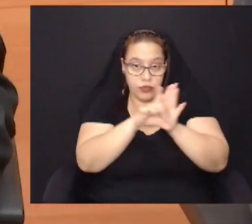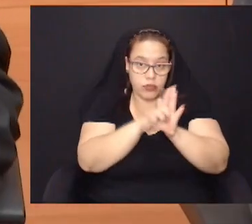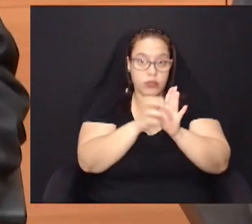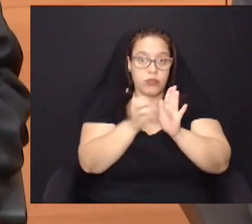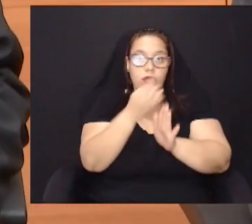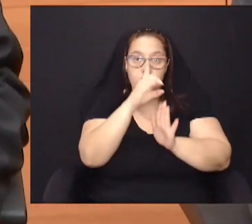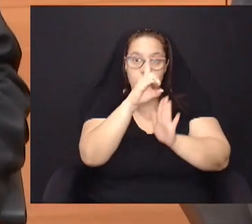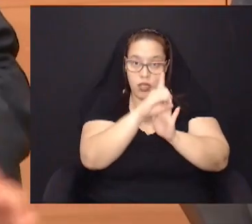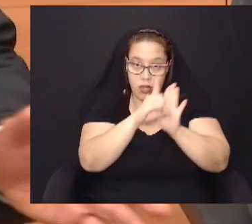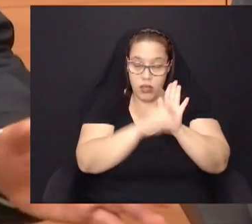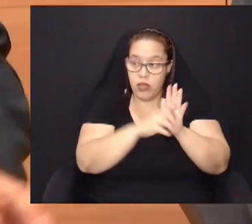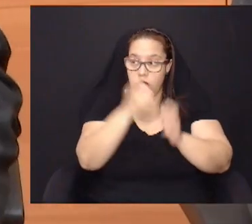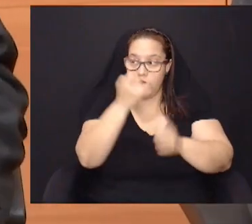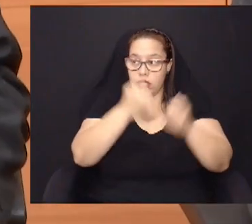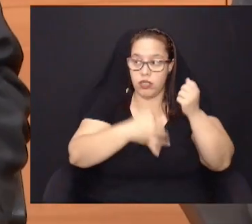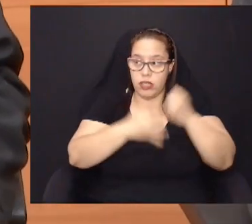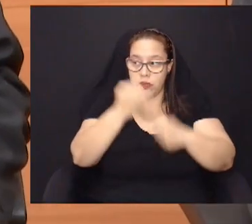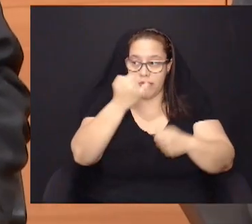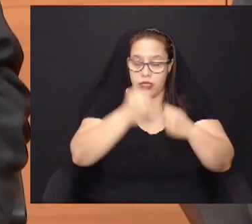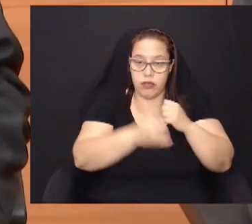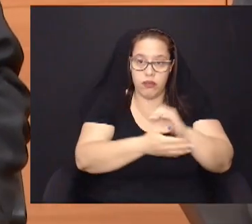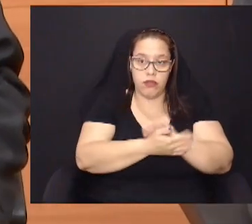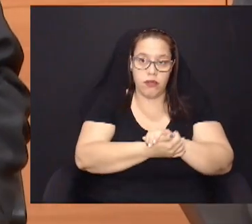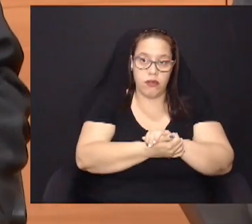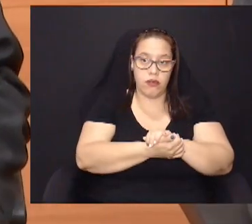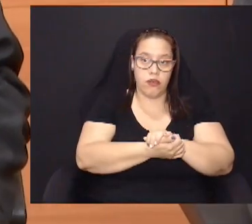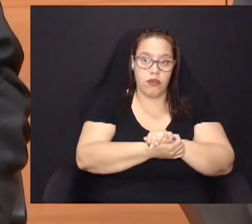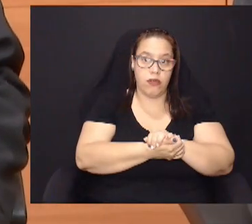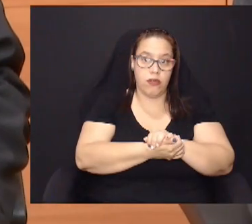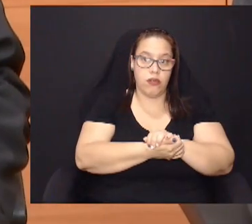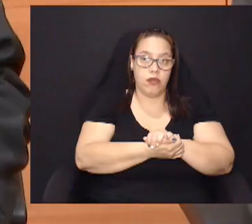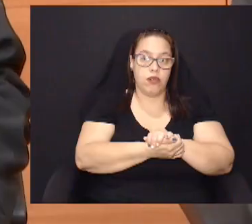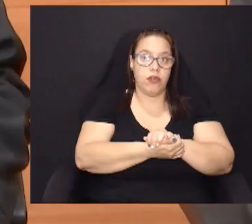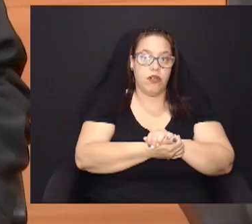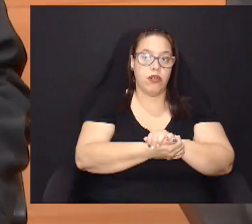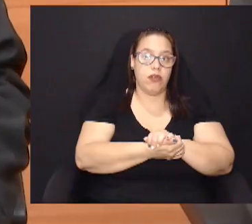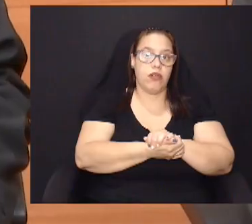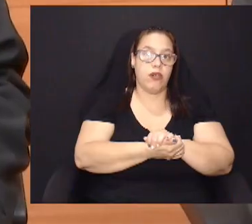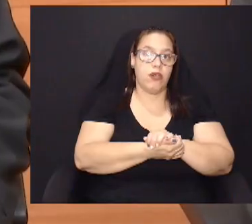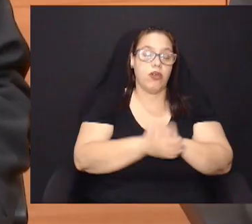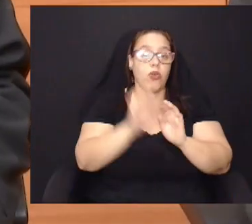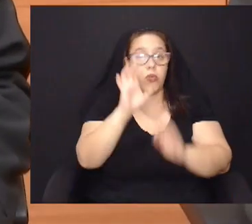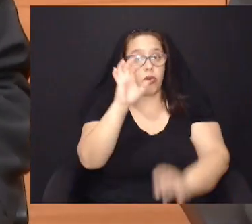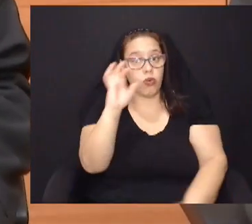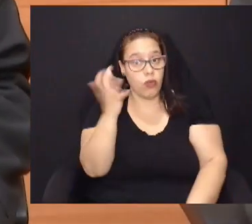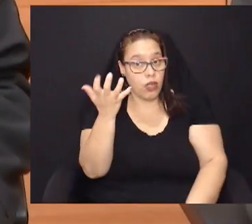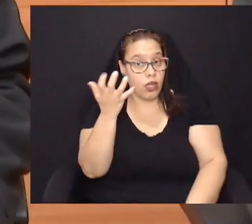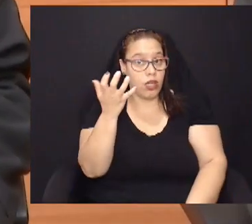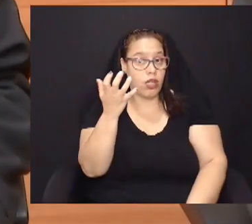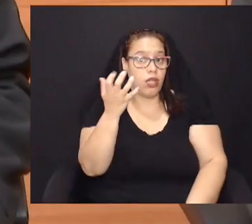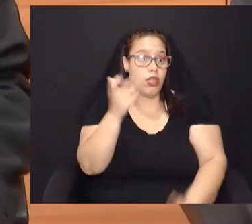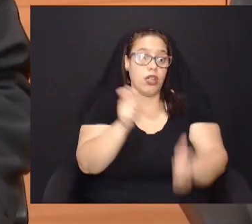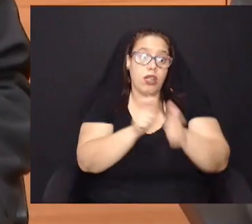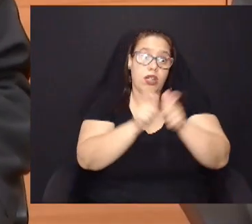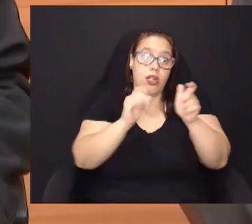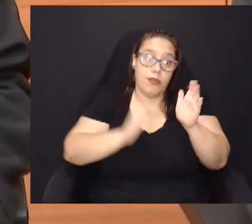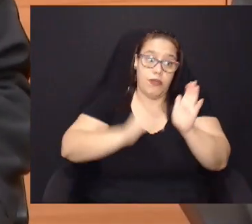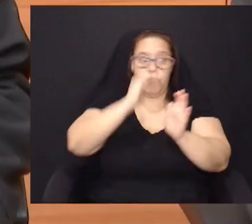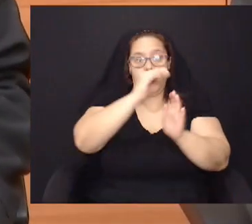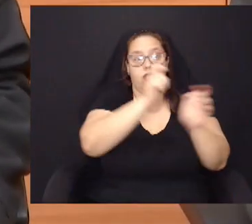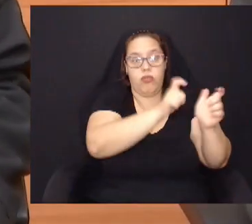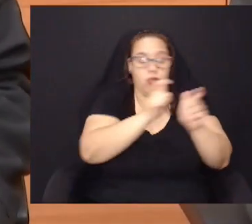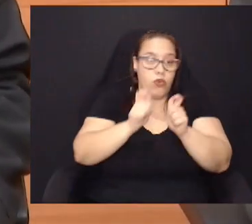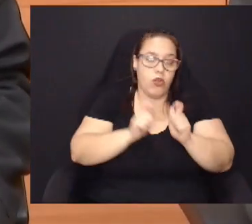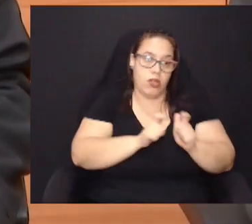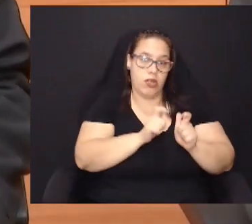se explicando aqui e estar passando para eles também, para que não aconteça esse excesso nos locais,